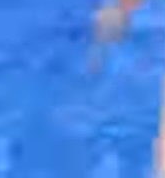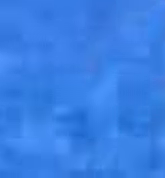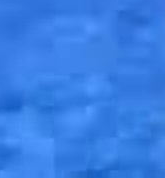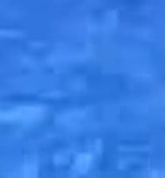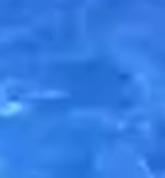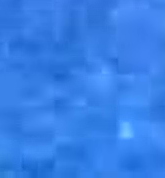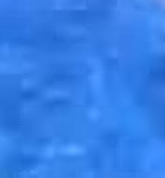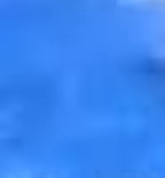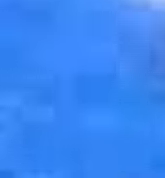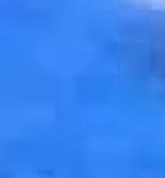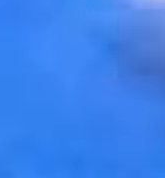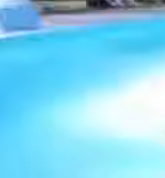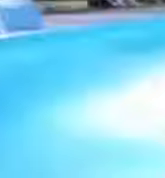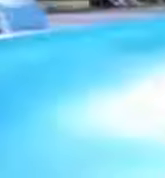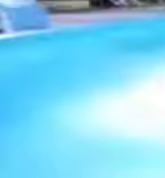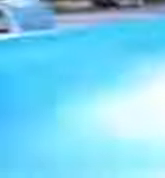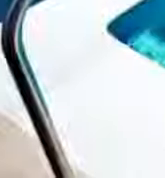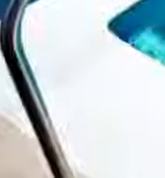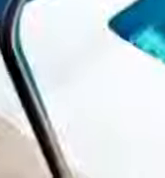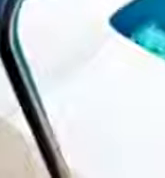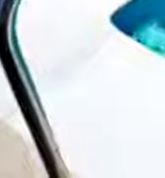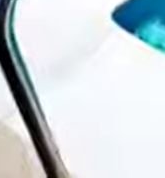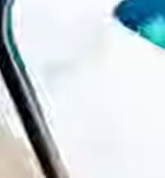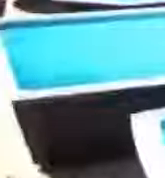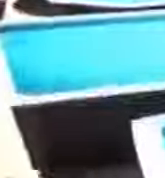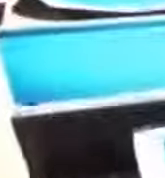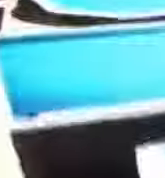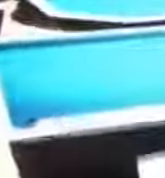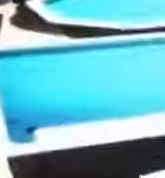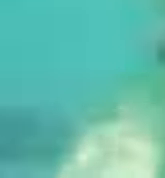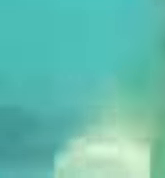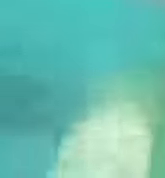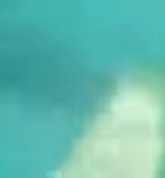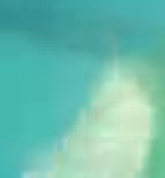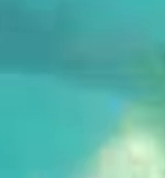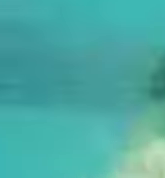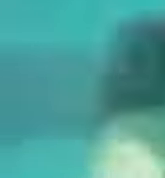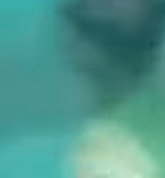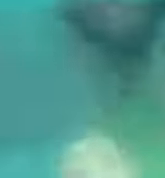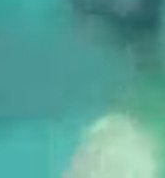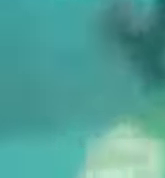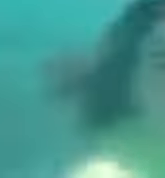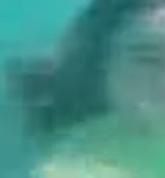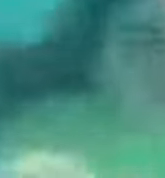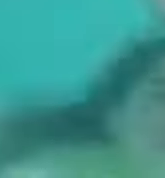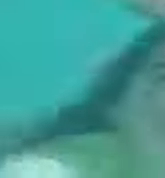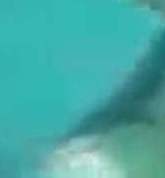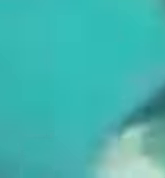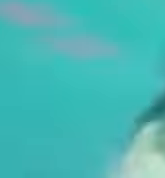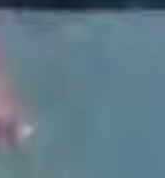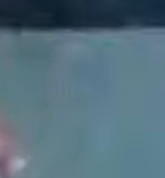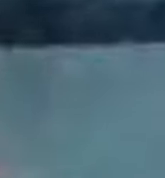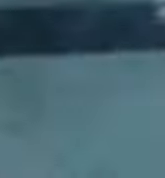e sua família. Temos vários modelos e ótimos preços.